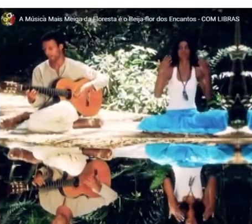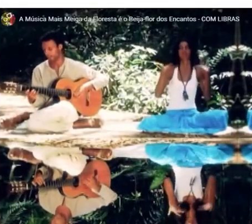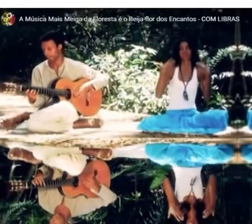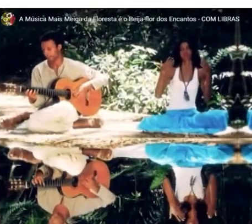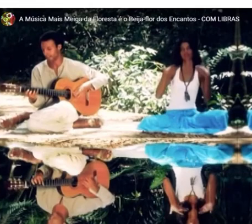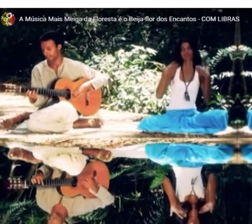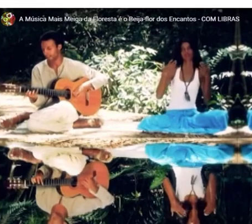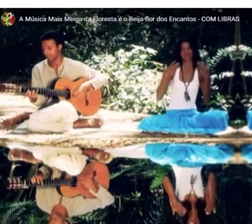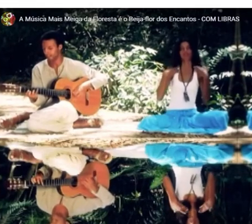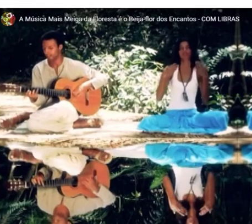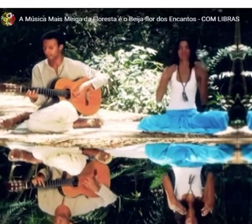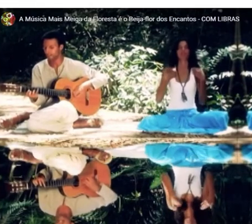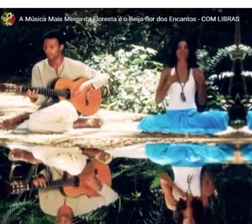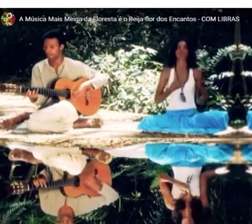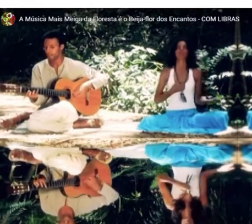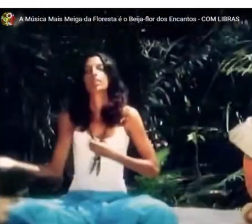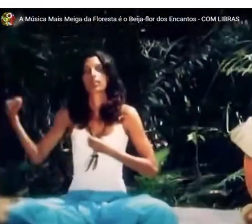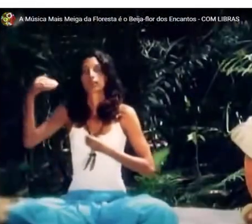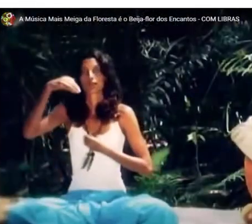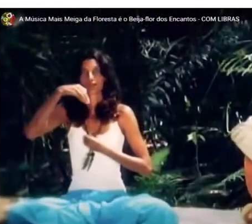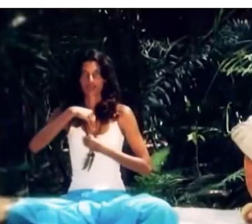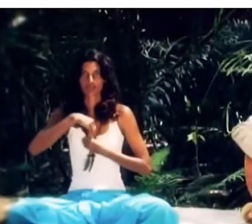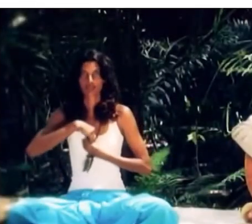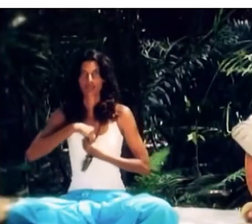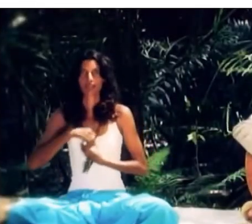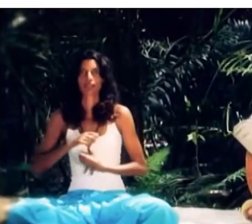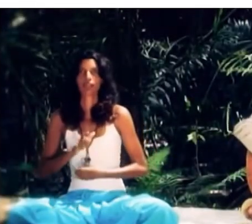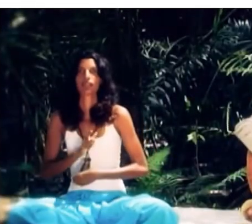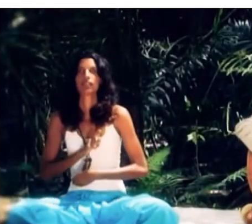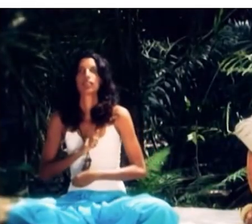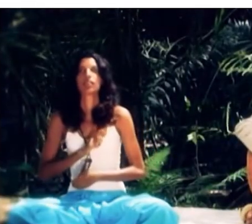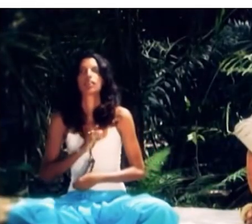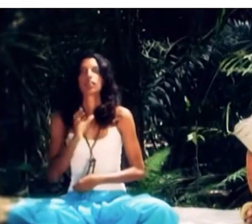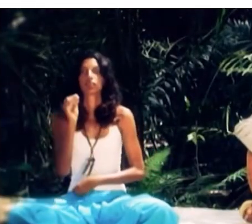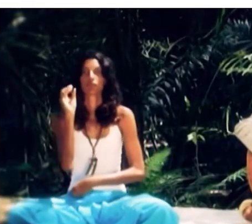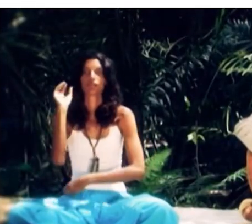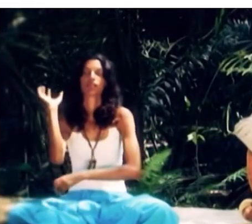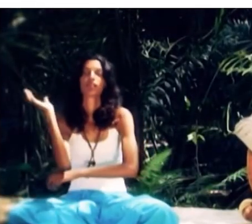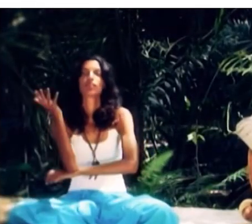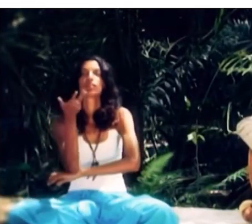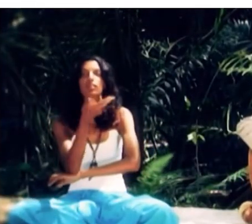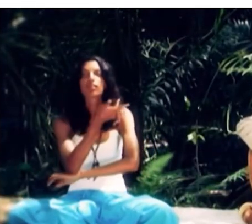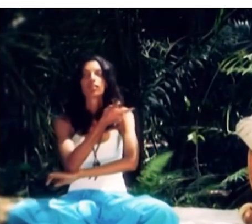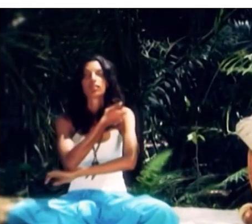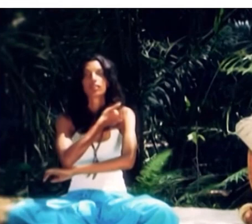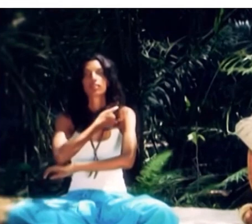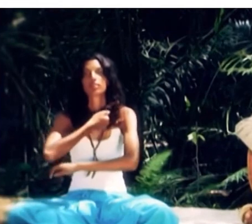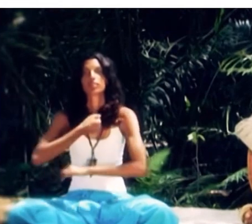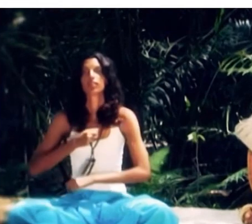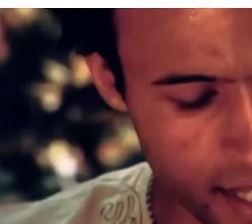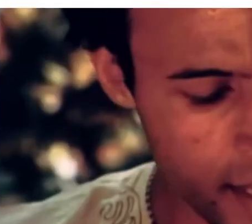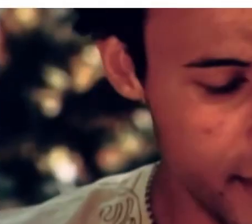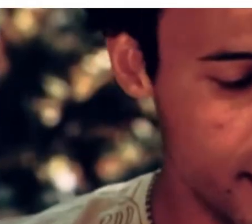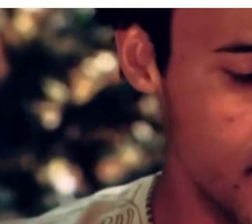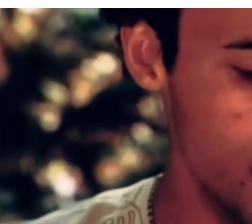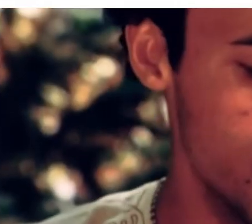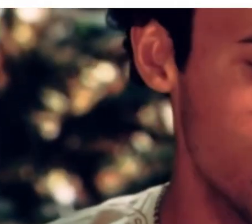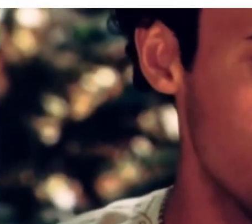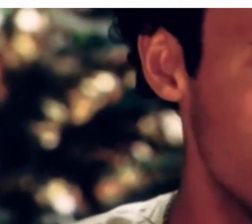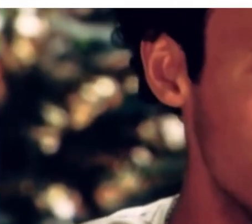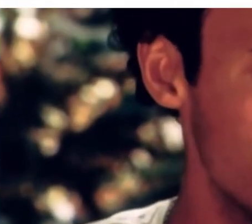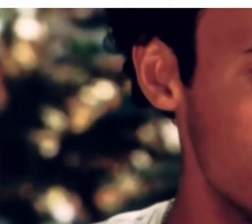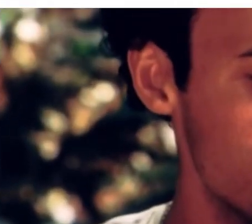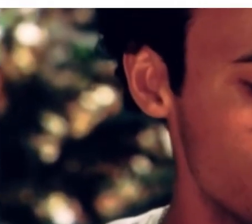pra refrescar. Dentro de si tem muita floresta e